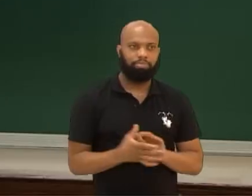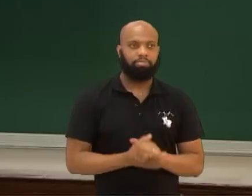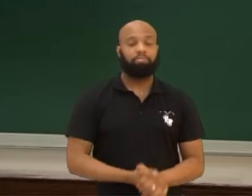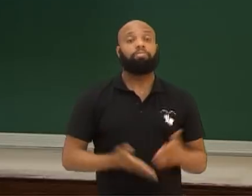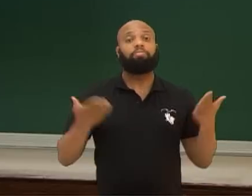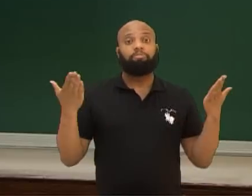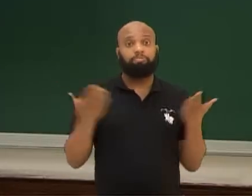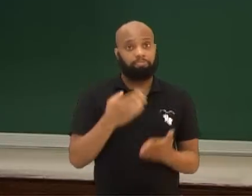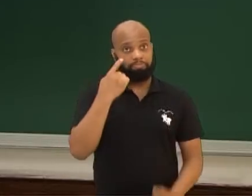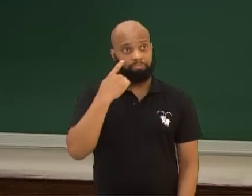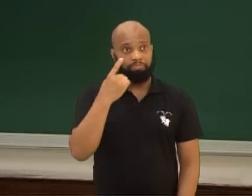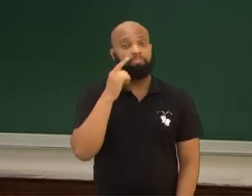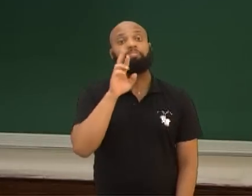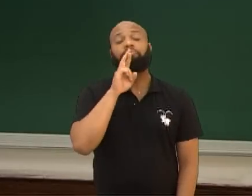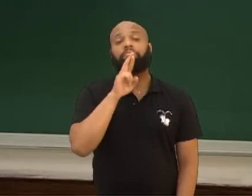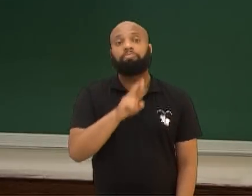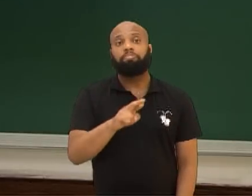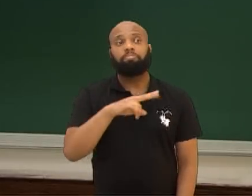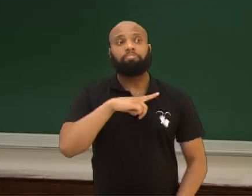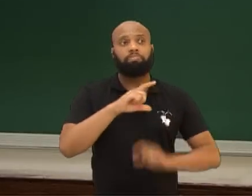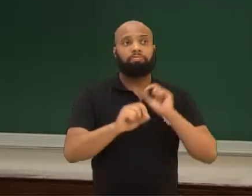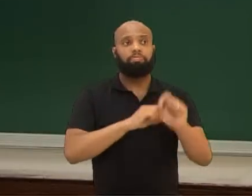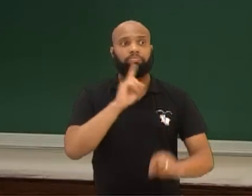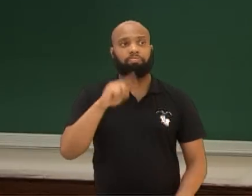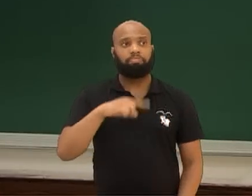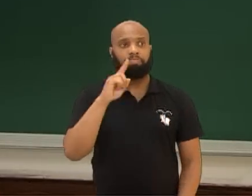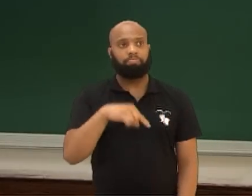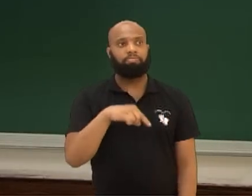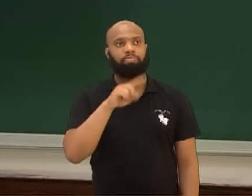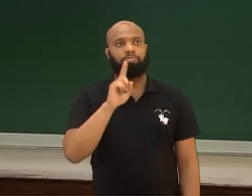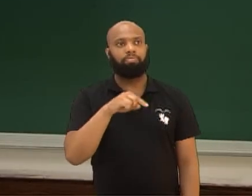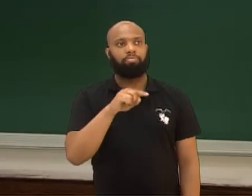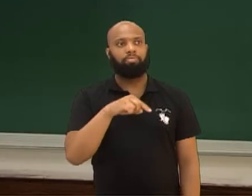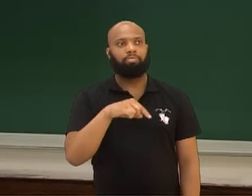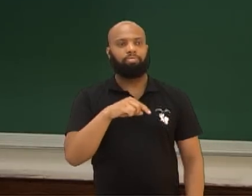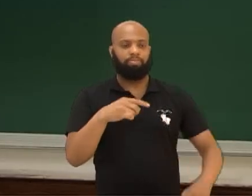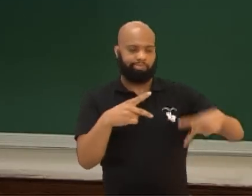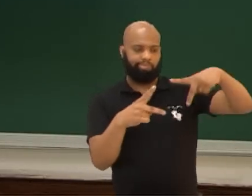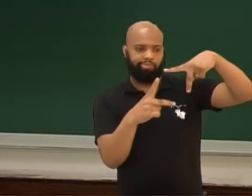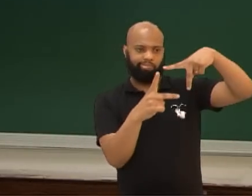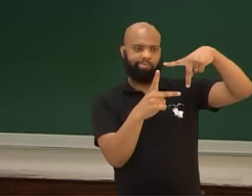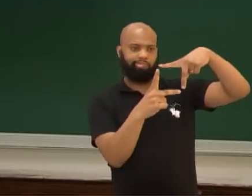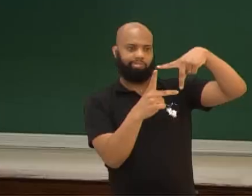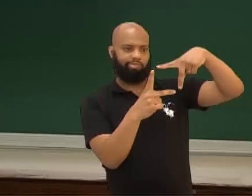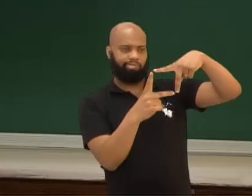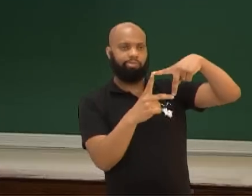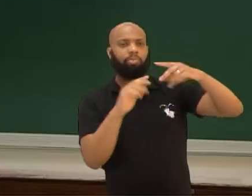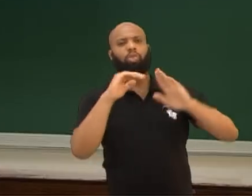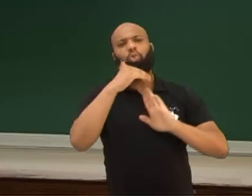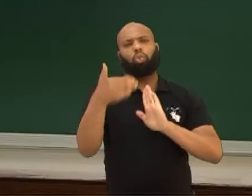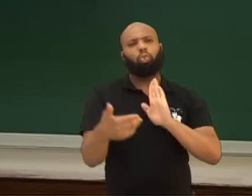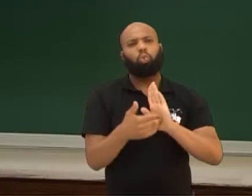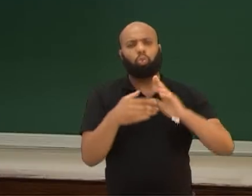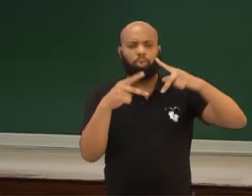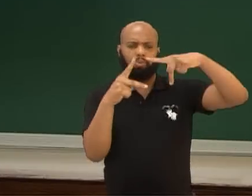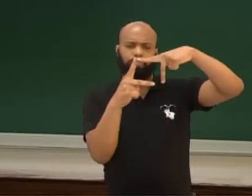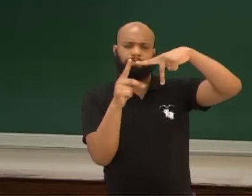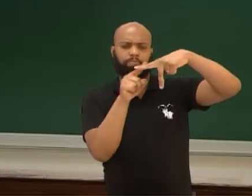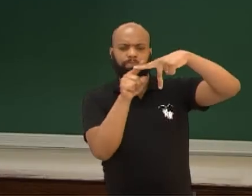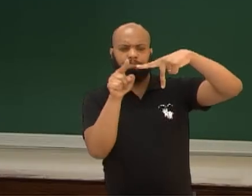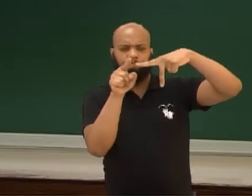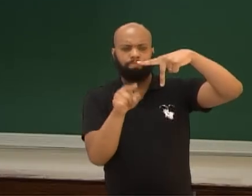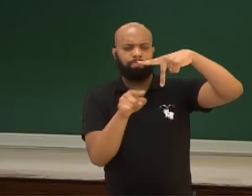Então, lá. Então, a resposta é essa figura aqui é um quadrado. Todos os seus lados têm a